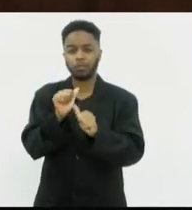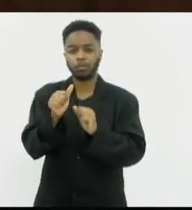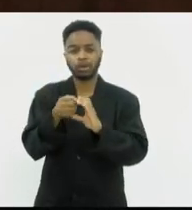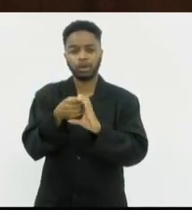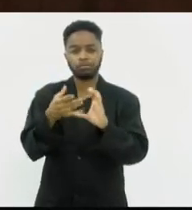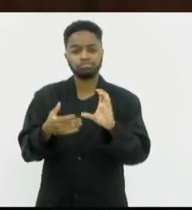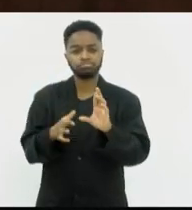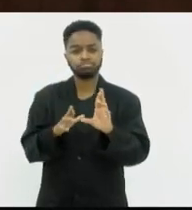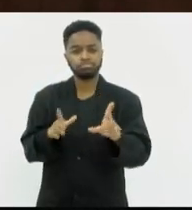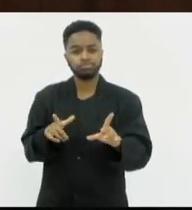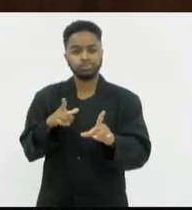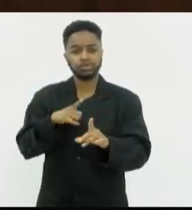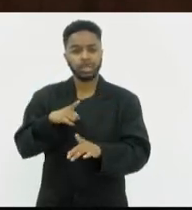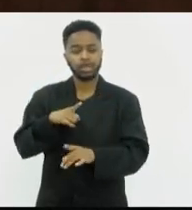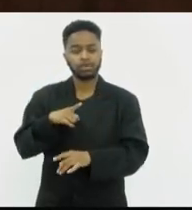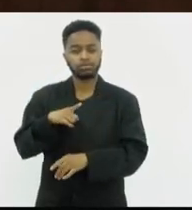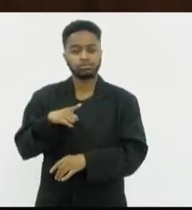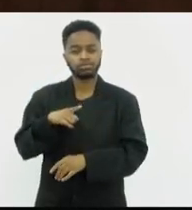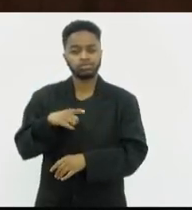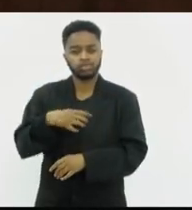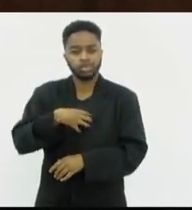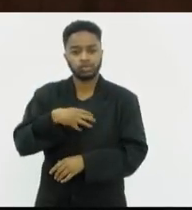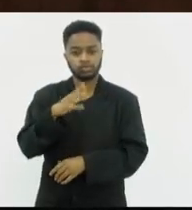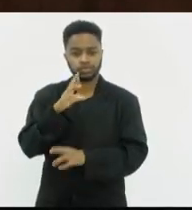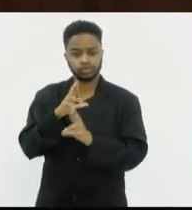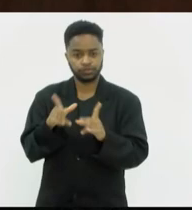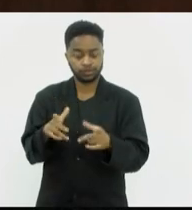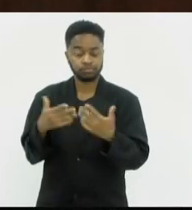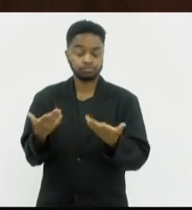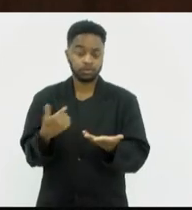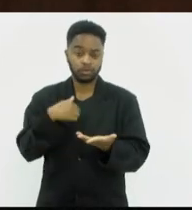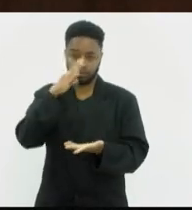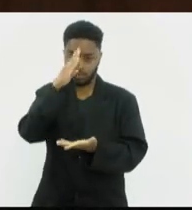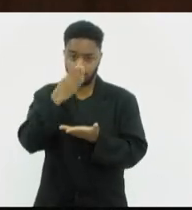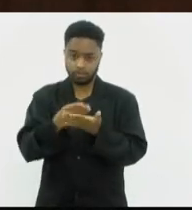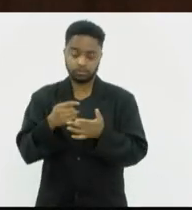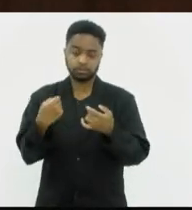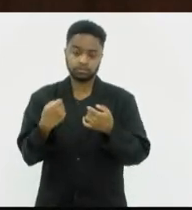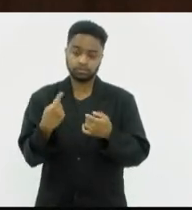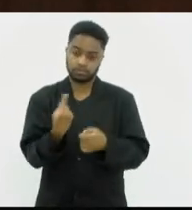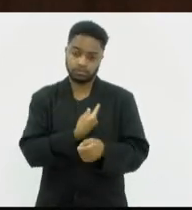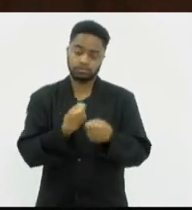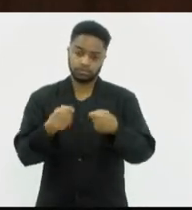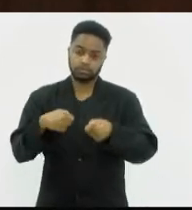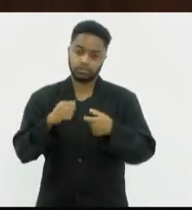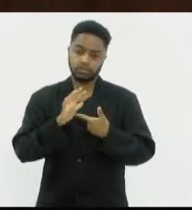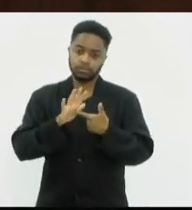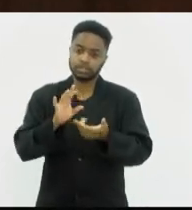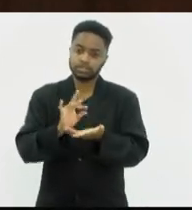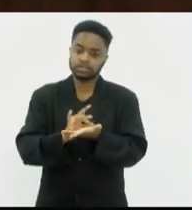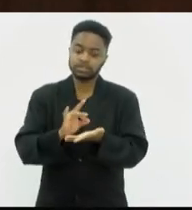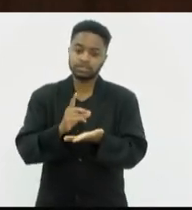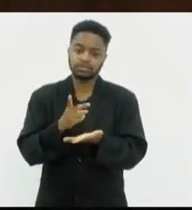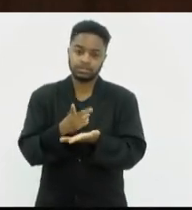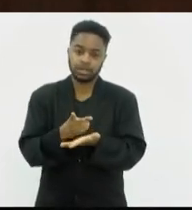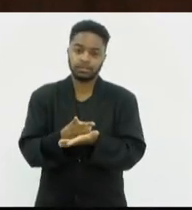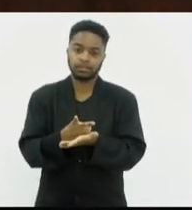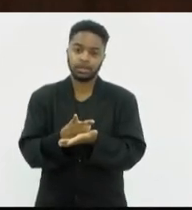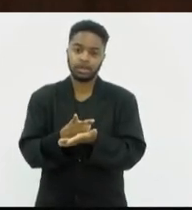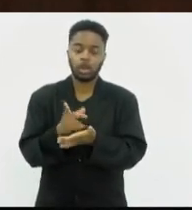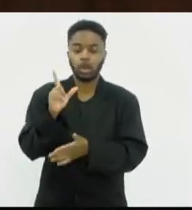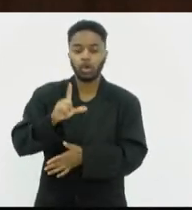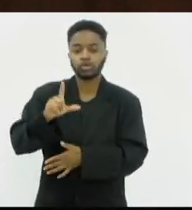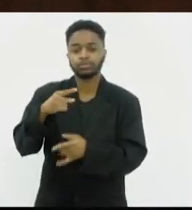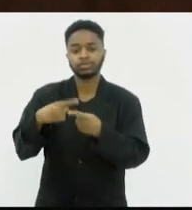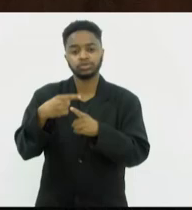uma lógica diferente. E eu acho que a gente sempre deve enfatizar essa lógica, porque a nossa sociedade é muito